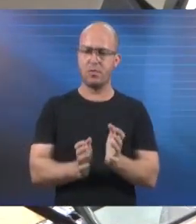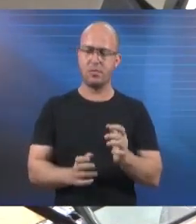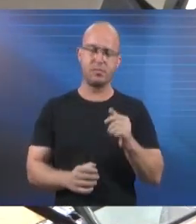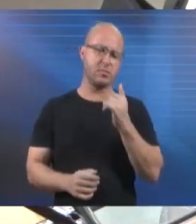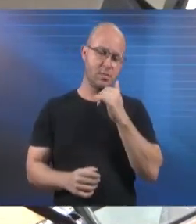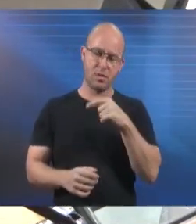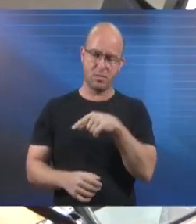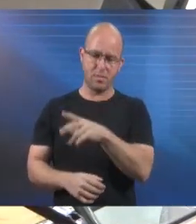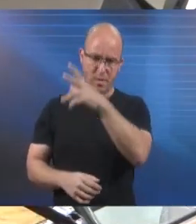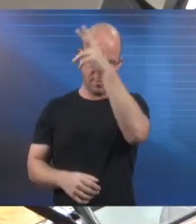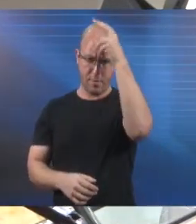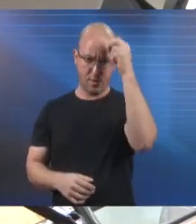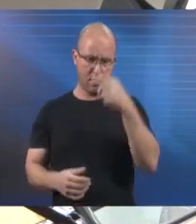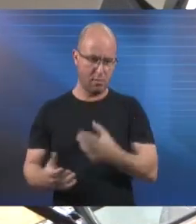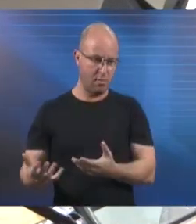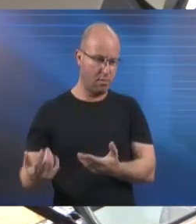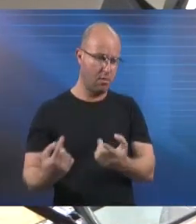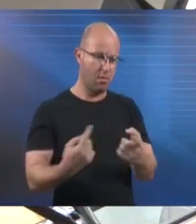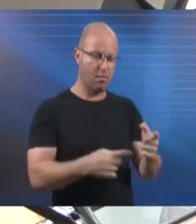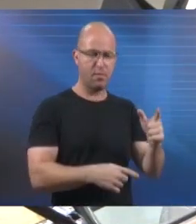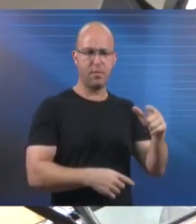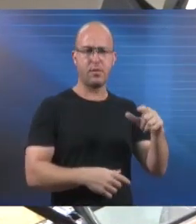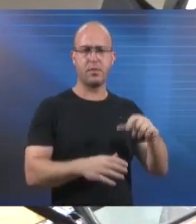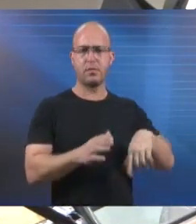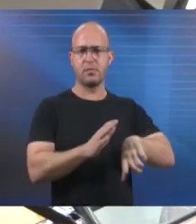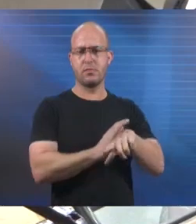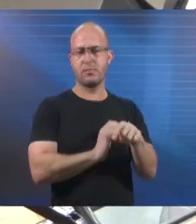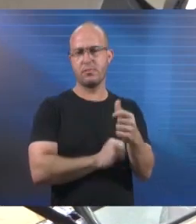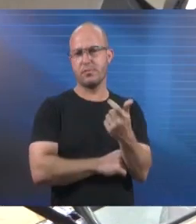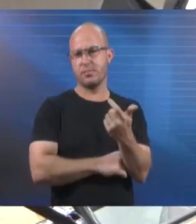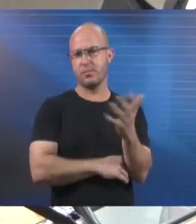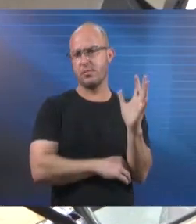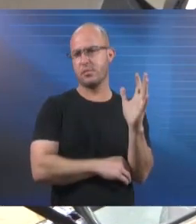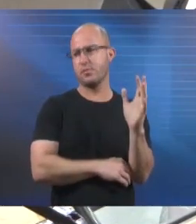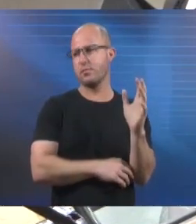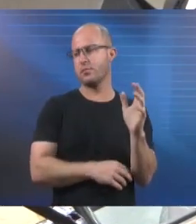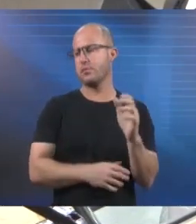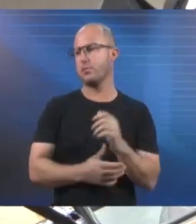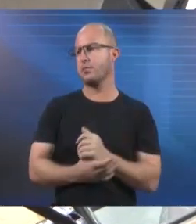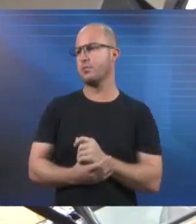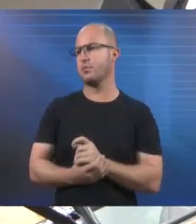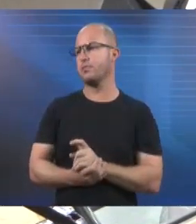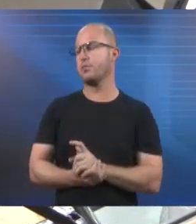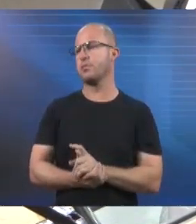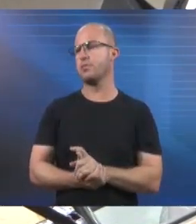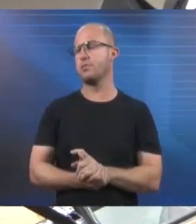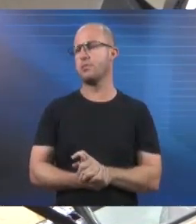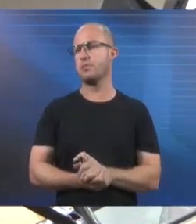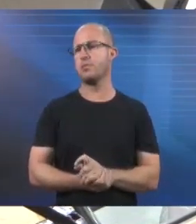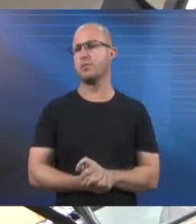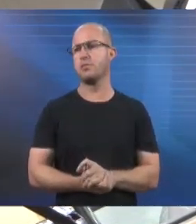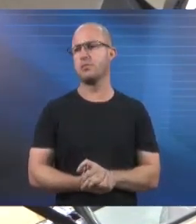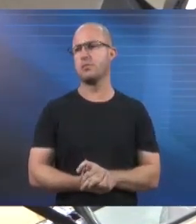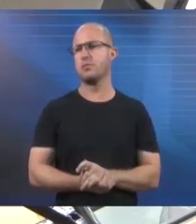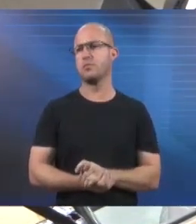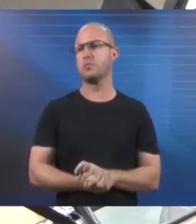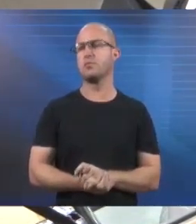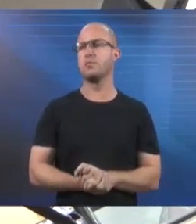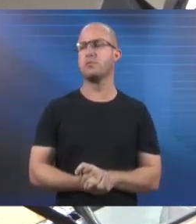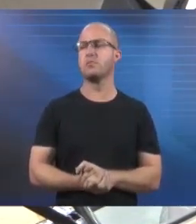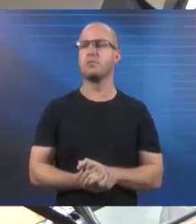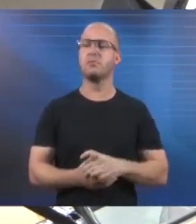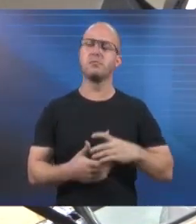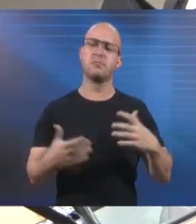ambiental e na legislação ambiental então eu quero lamentar Presidente sabe